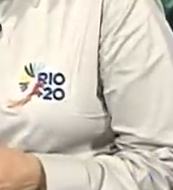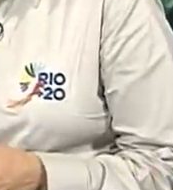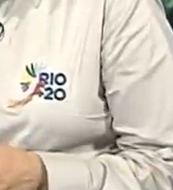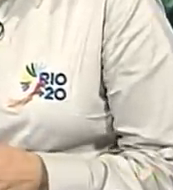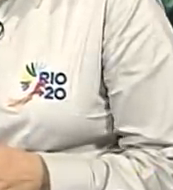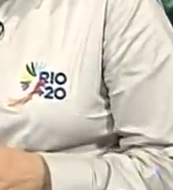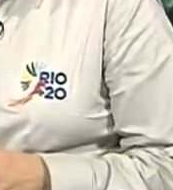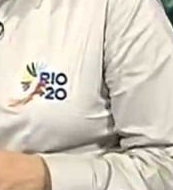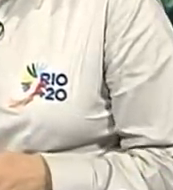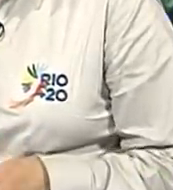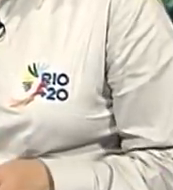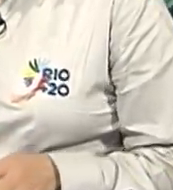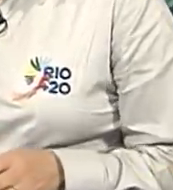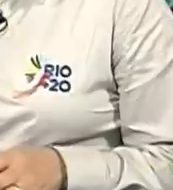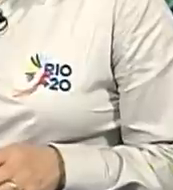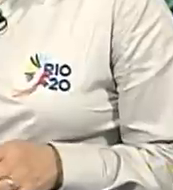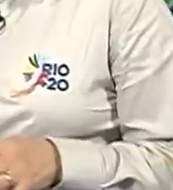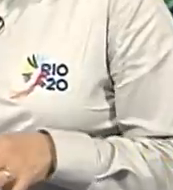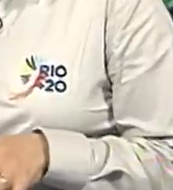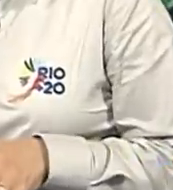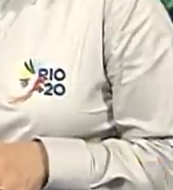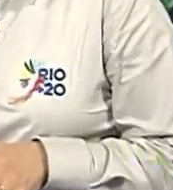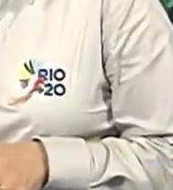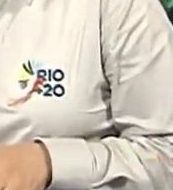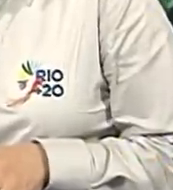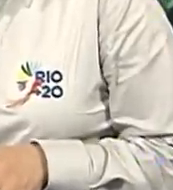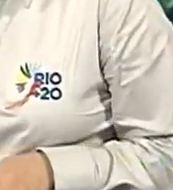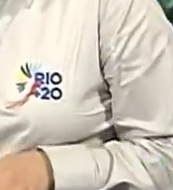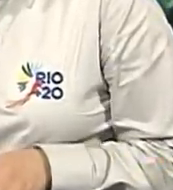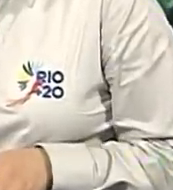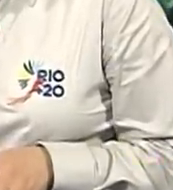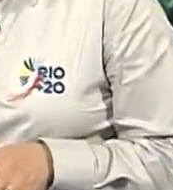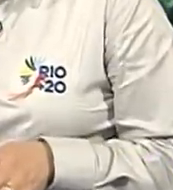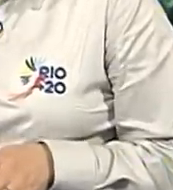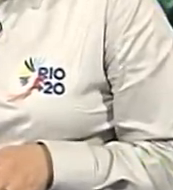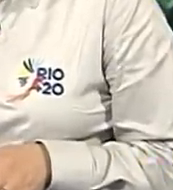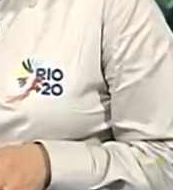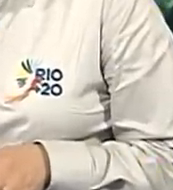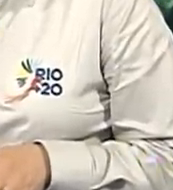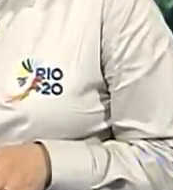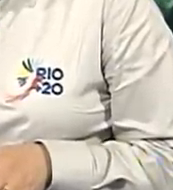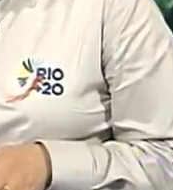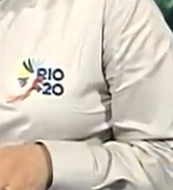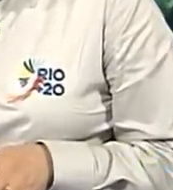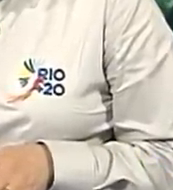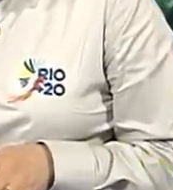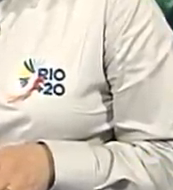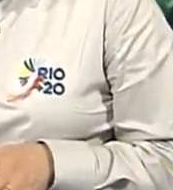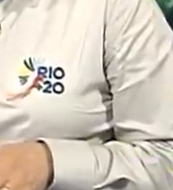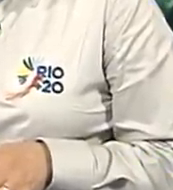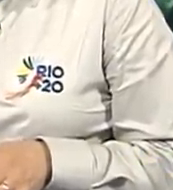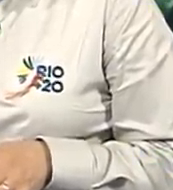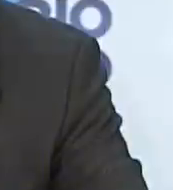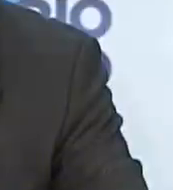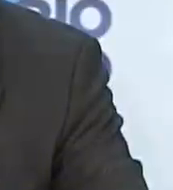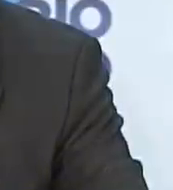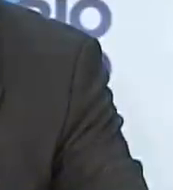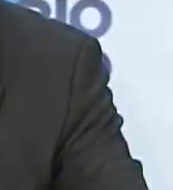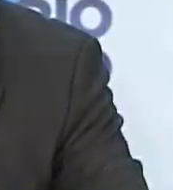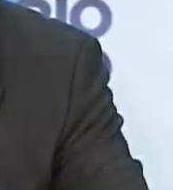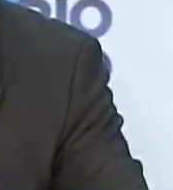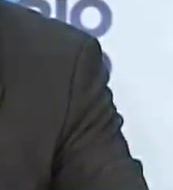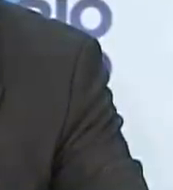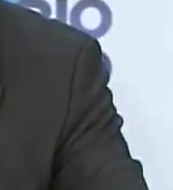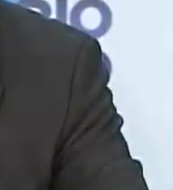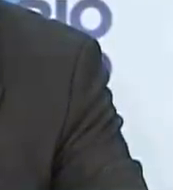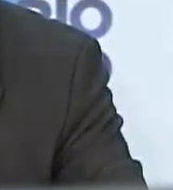desses diálogos junto à sociedade civil, como também o andamento das negociações para a elaboração do texto final da Rio Mais 20. Acompanhe. Com base